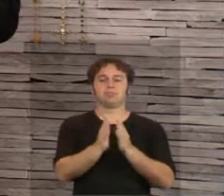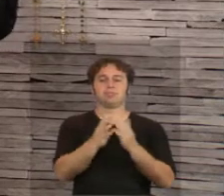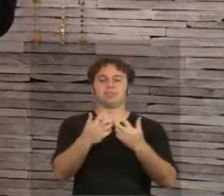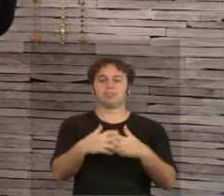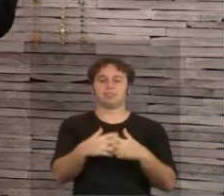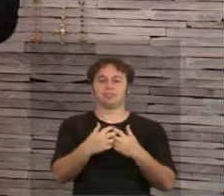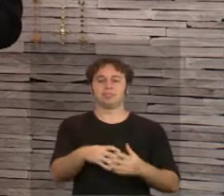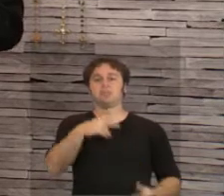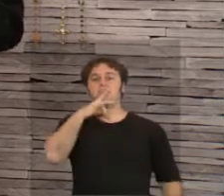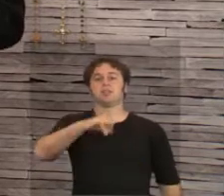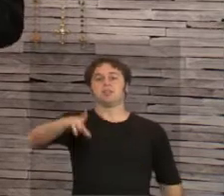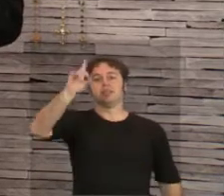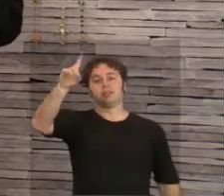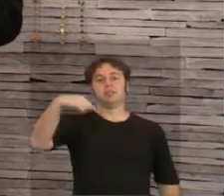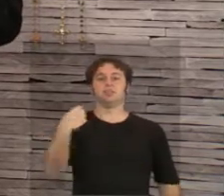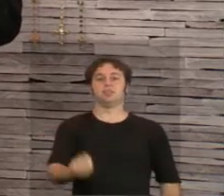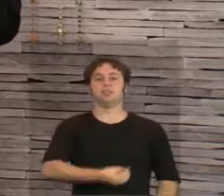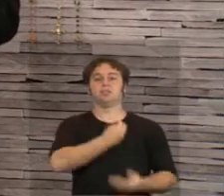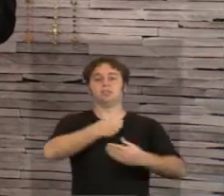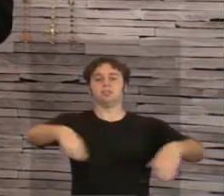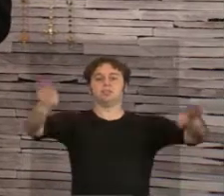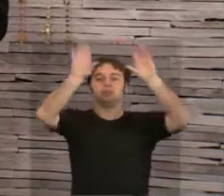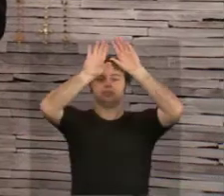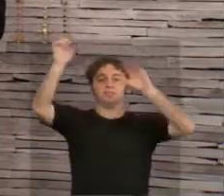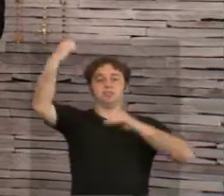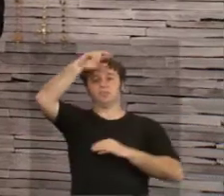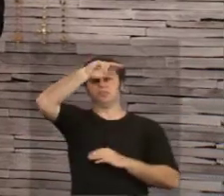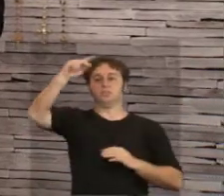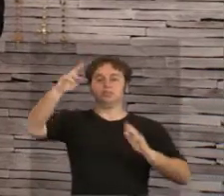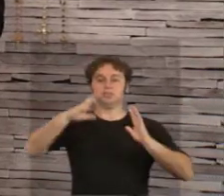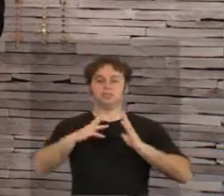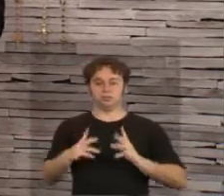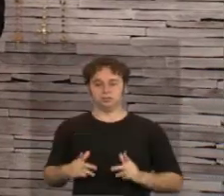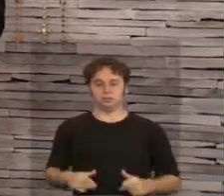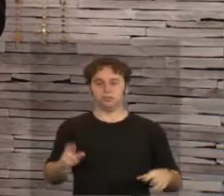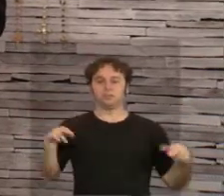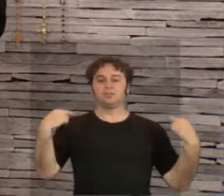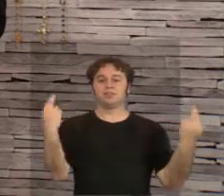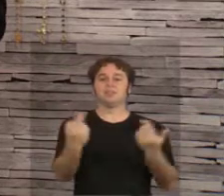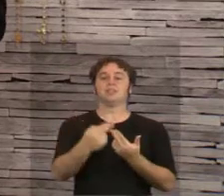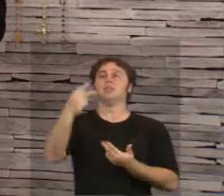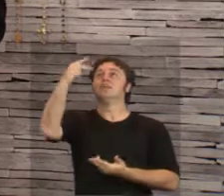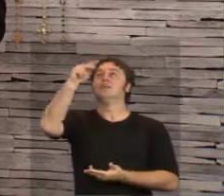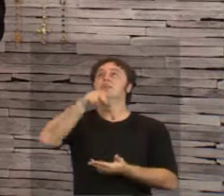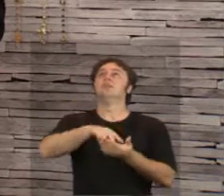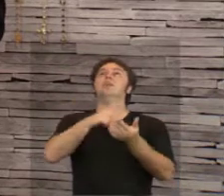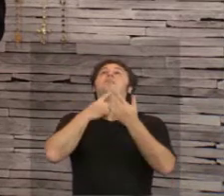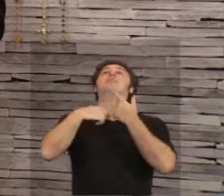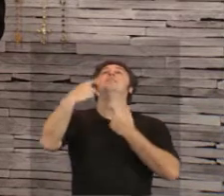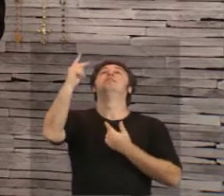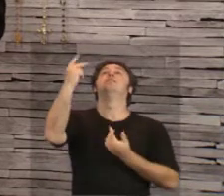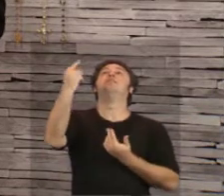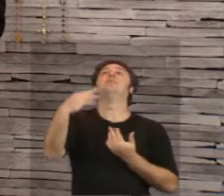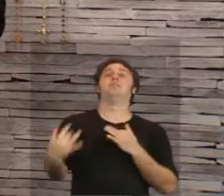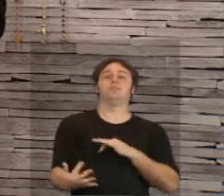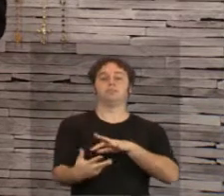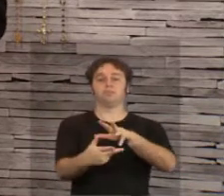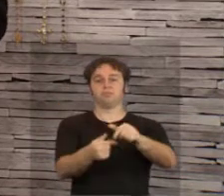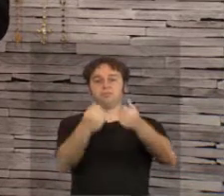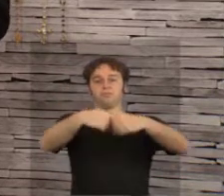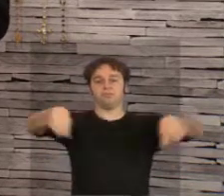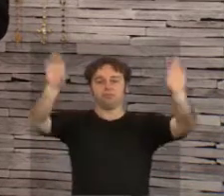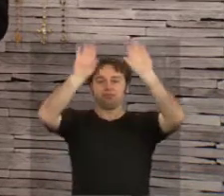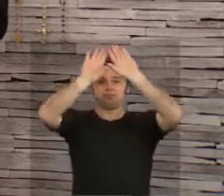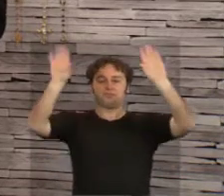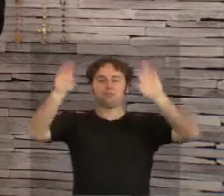meditar. Pai nosso que estais nos céus, santificado seja o vosso nome. Venha a nós o vosso reino, seja feita a vossa